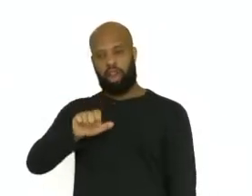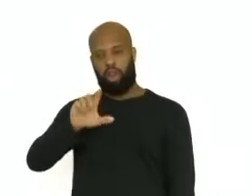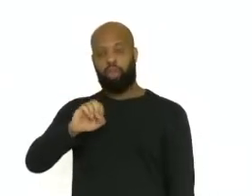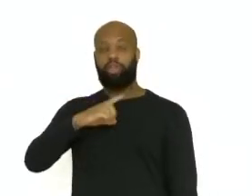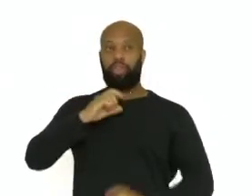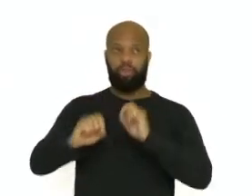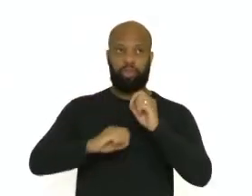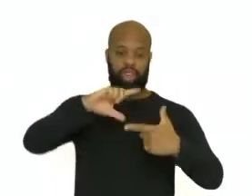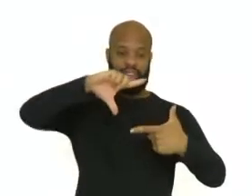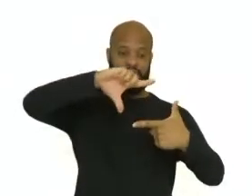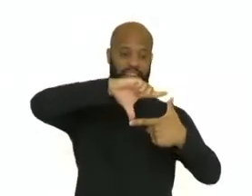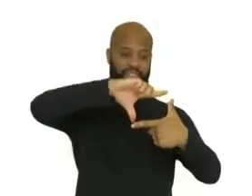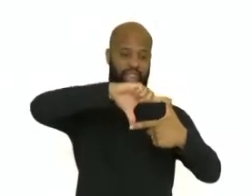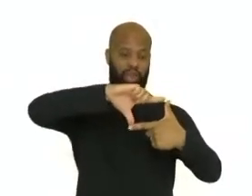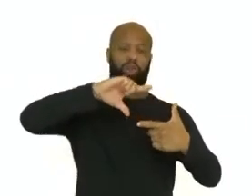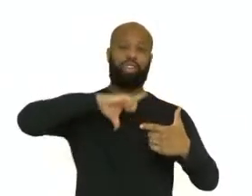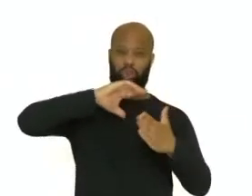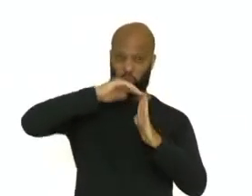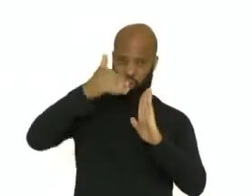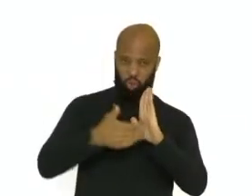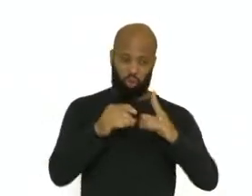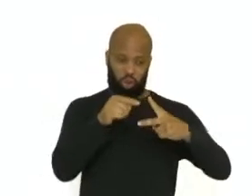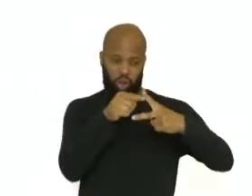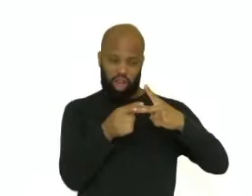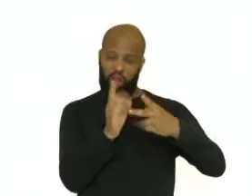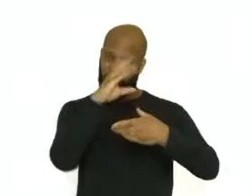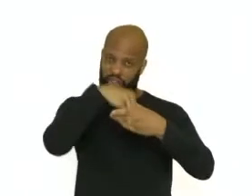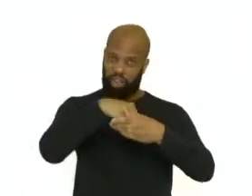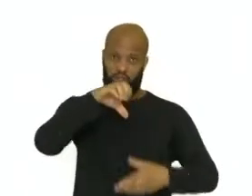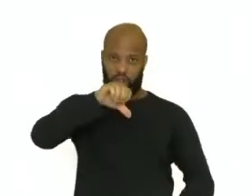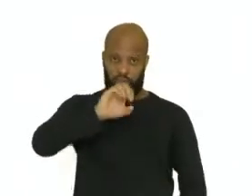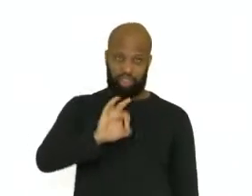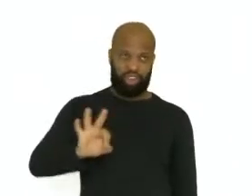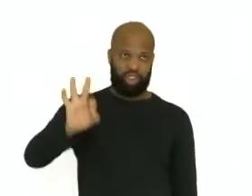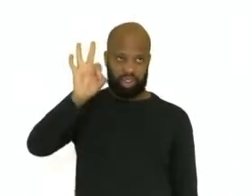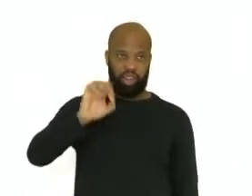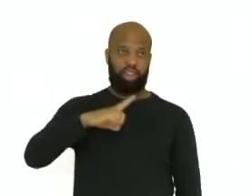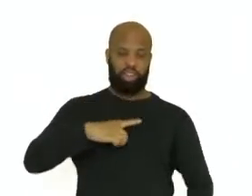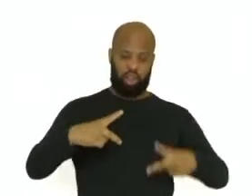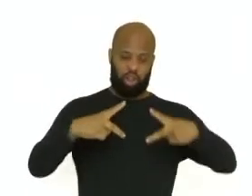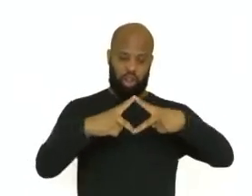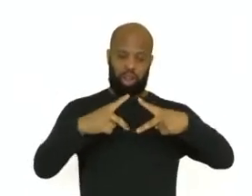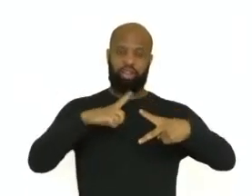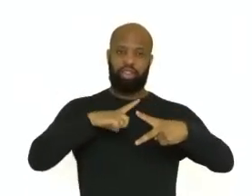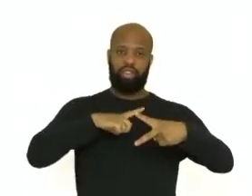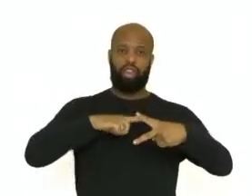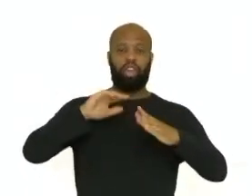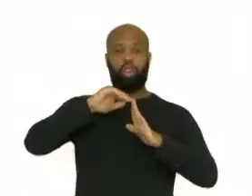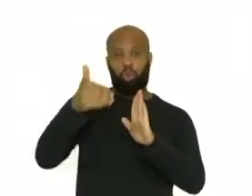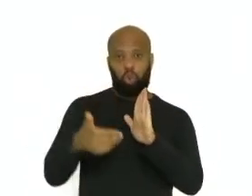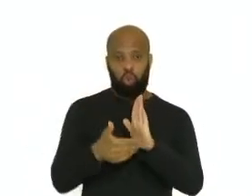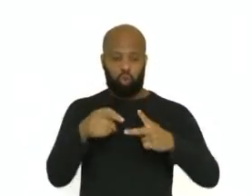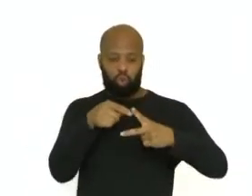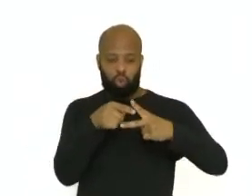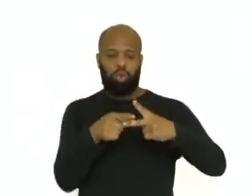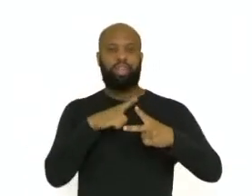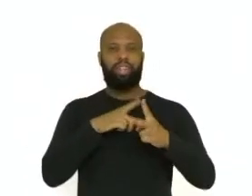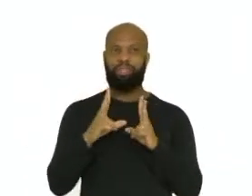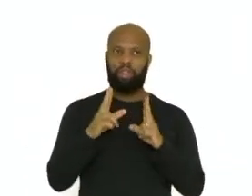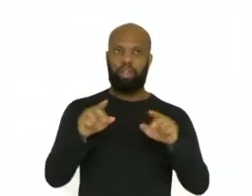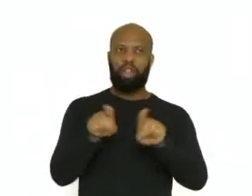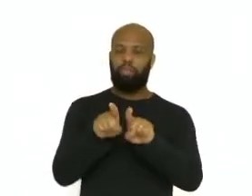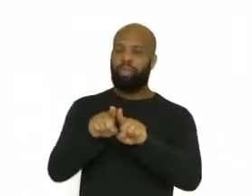que quando todos os ângulos são retos uma losango quando todos os lados tem a mesma medida e um quadrado